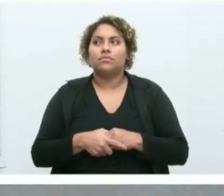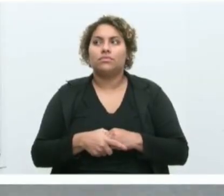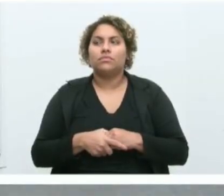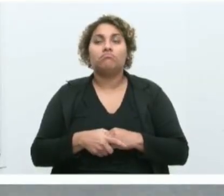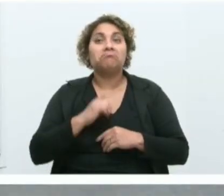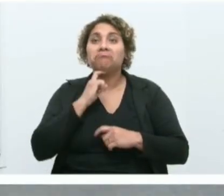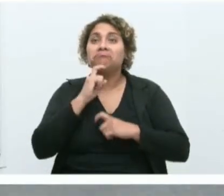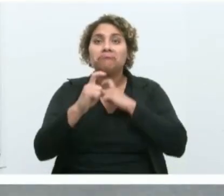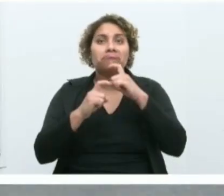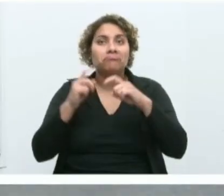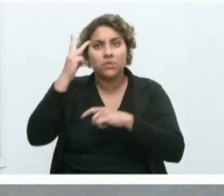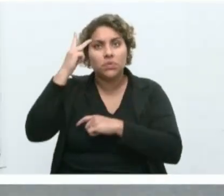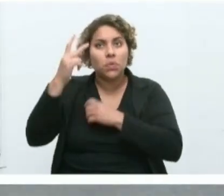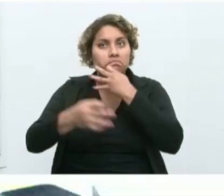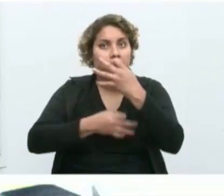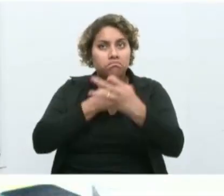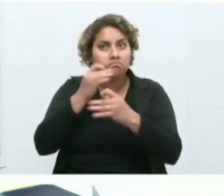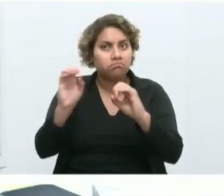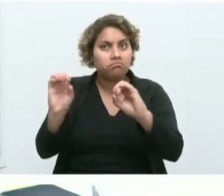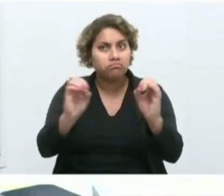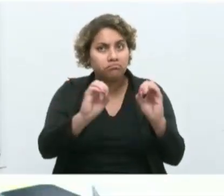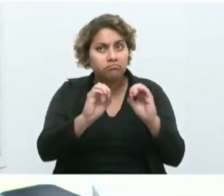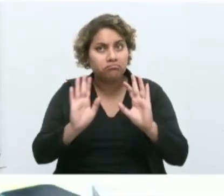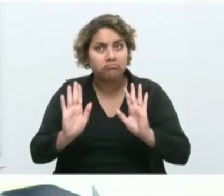Sem mais intervenções?